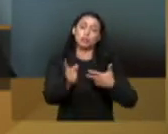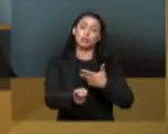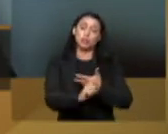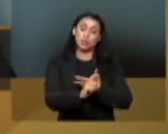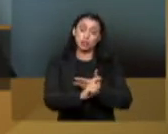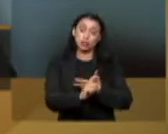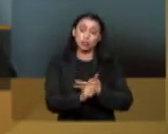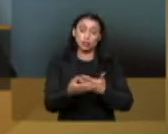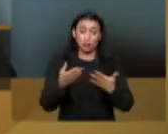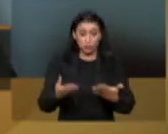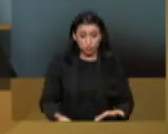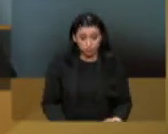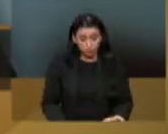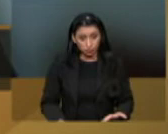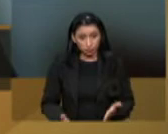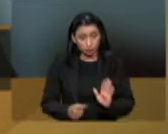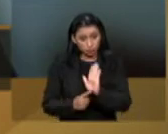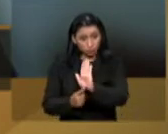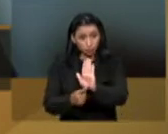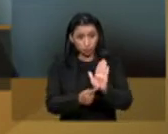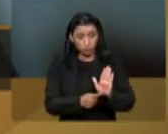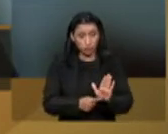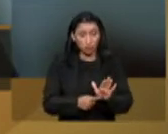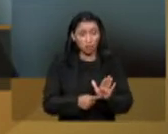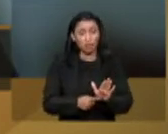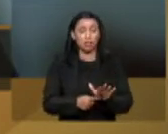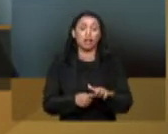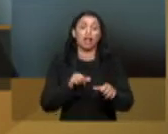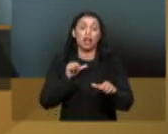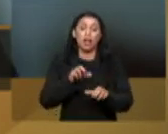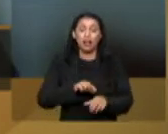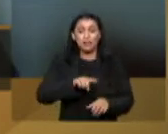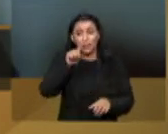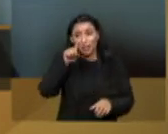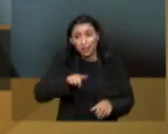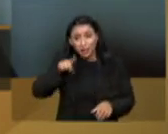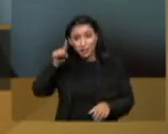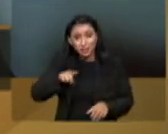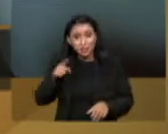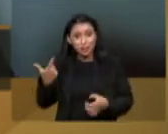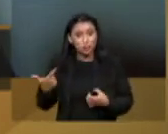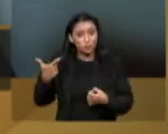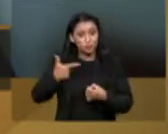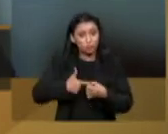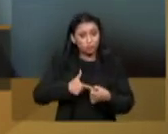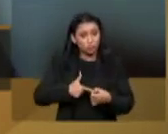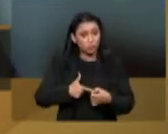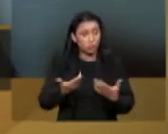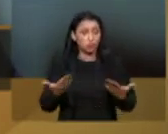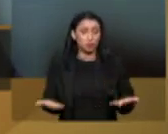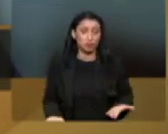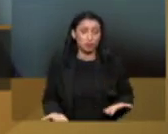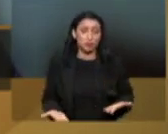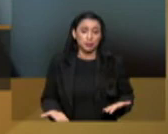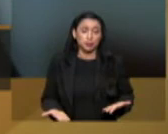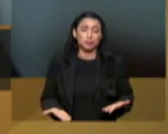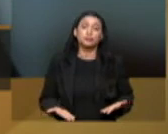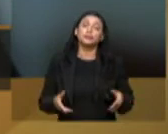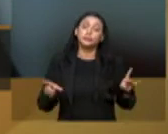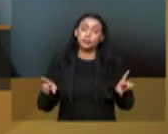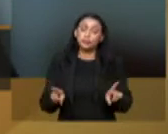mormente no que diz respeito à grande volatilidade do mercado de combustíveis e também